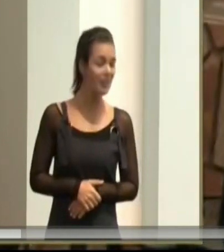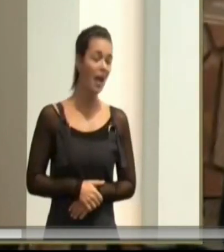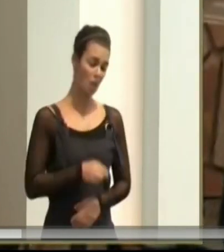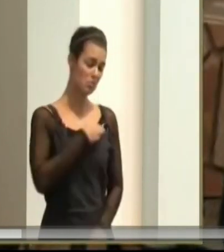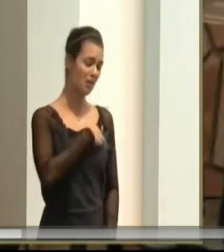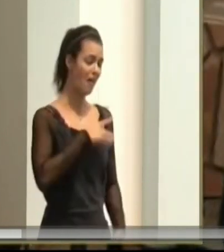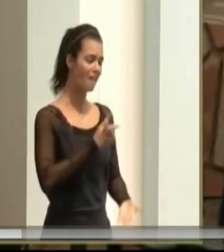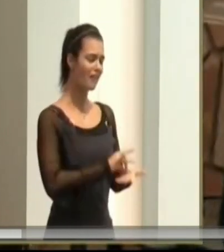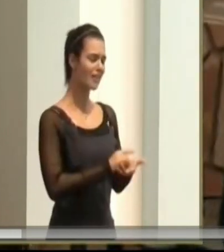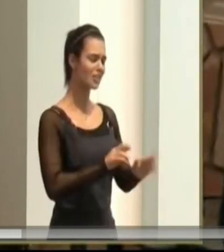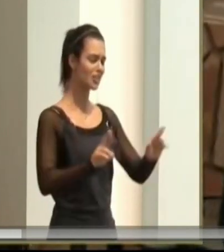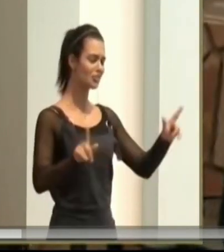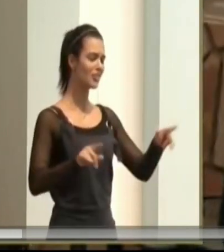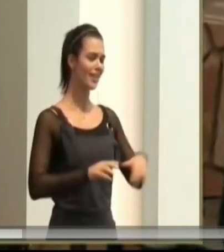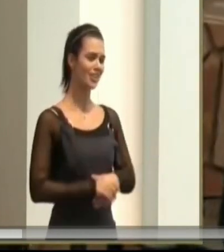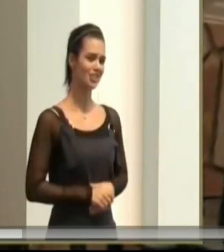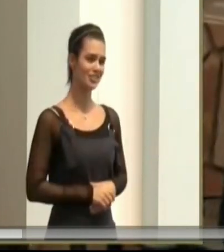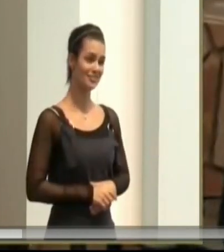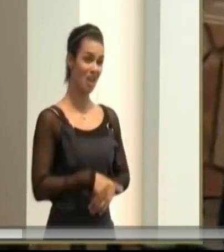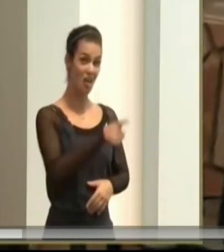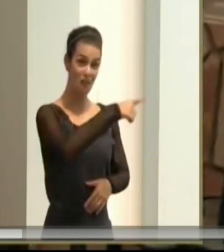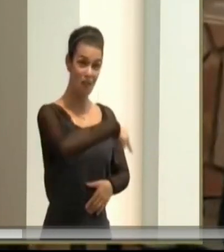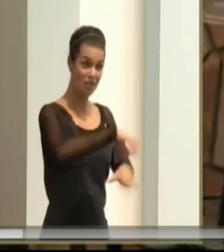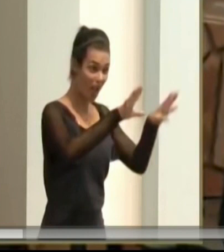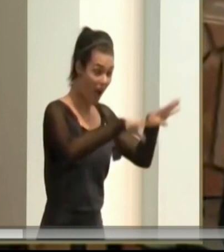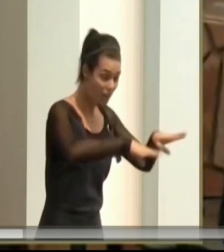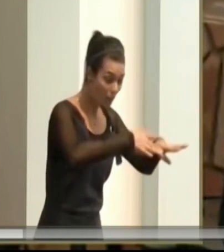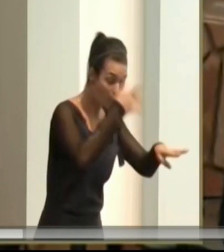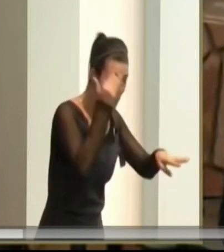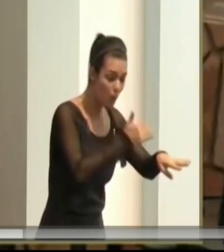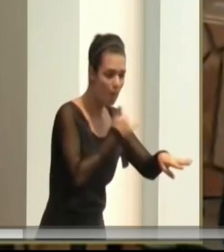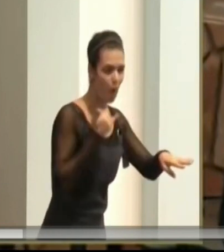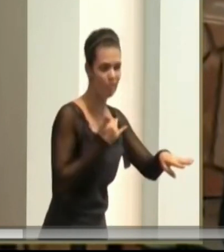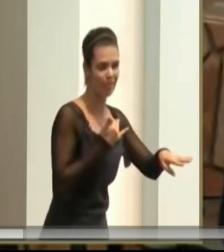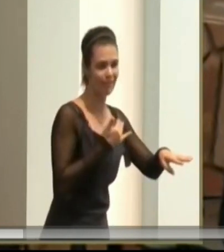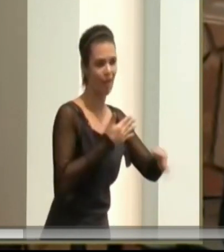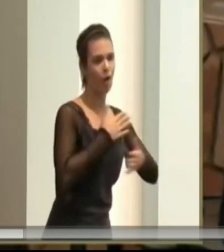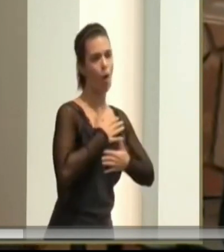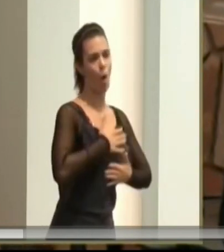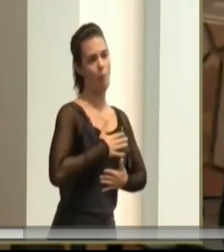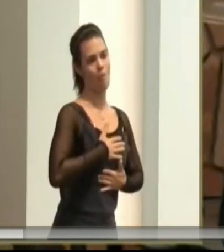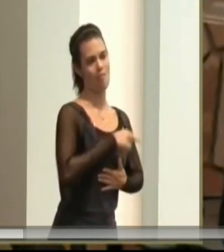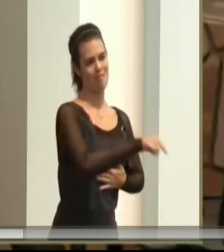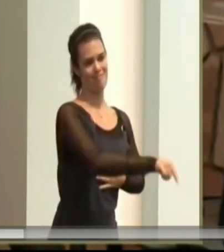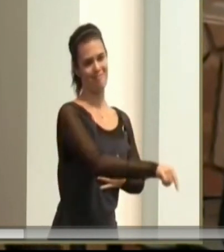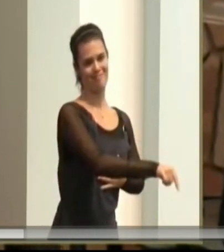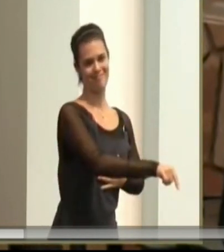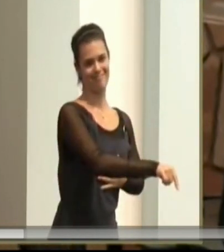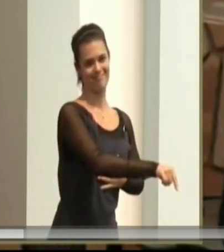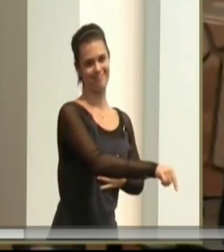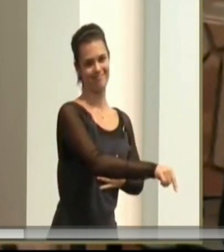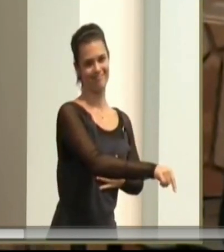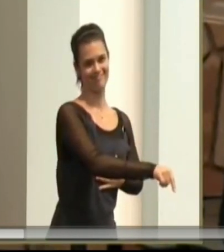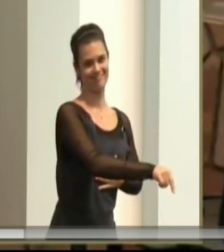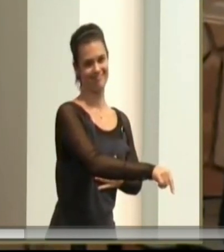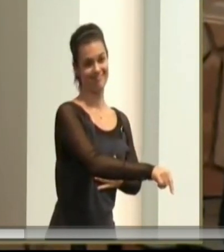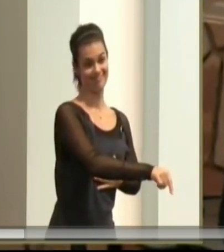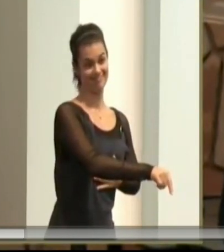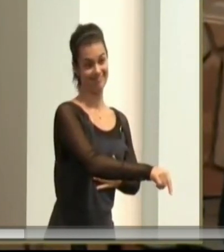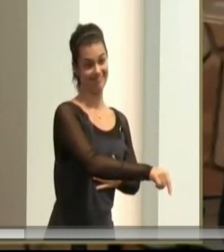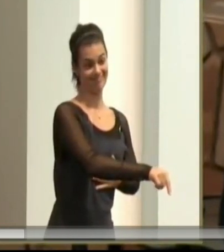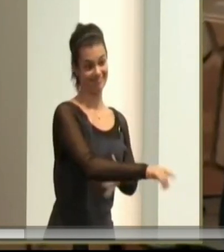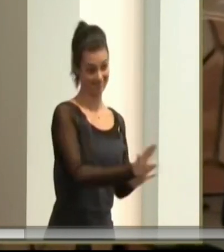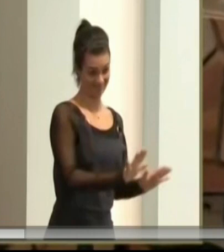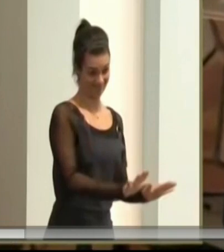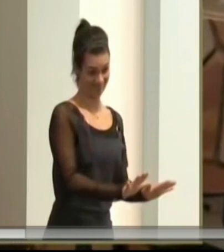diferença. Vocês cultuam um morto, e junto com o morto e o seu caixão, os falsos